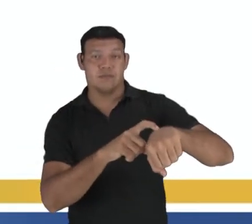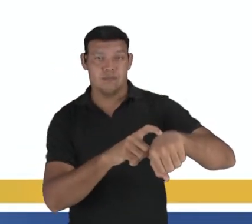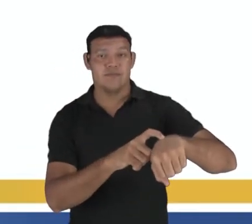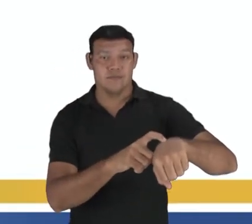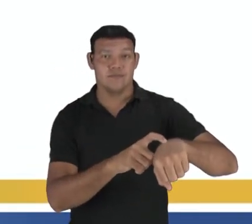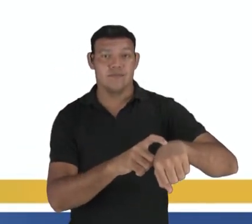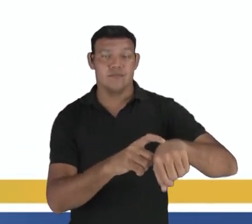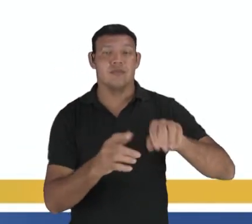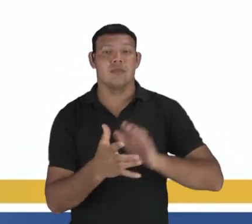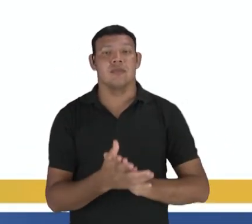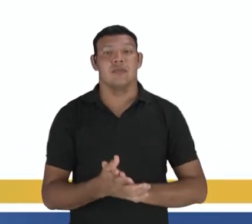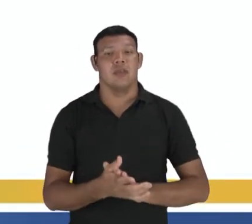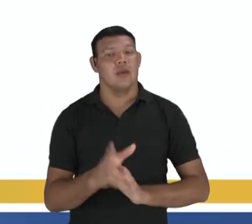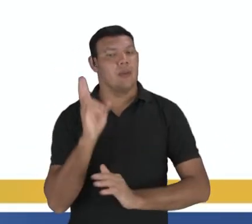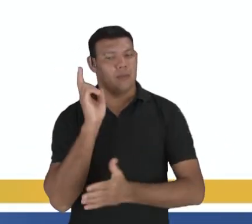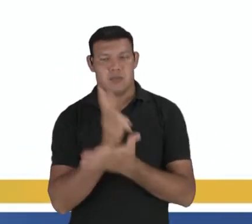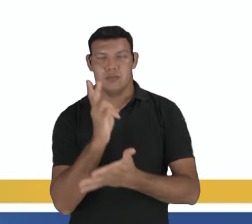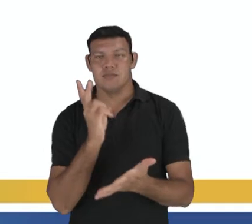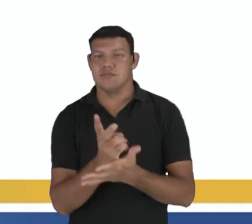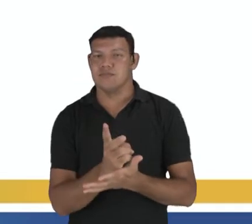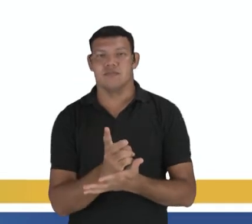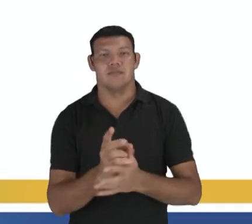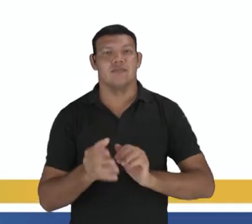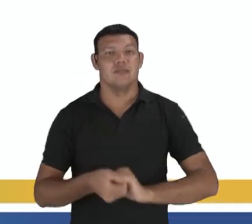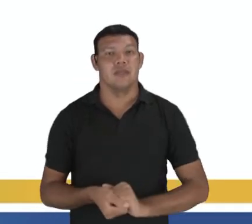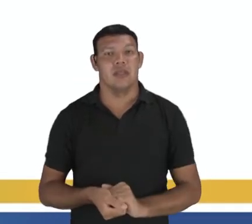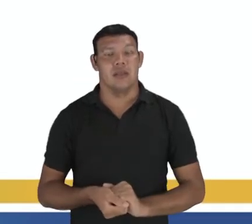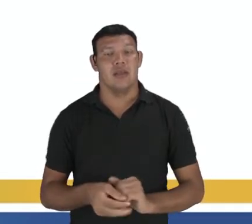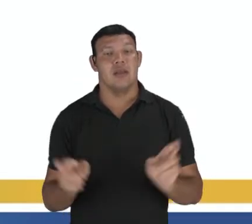gasto, que será sempre o mesmo. E essa